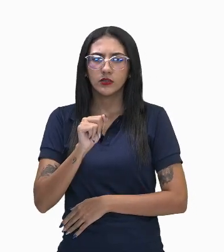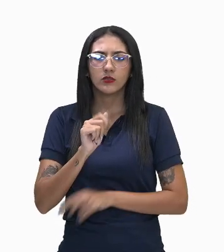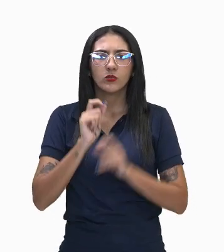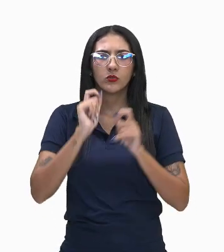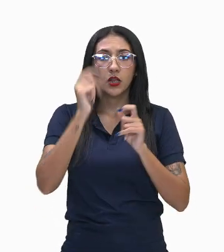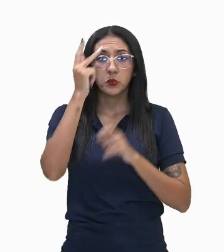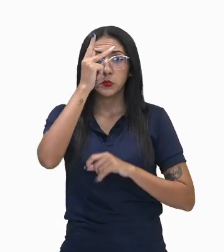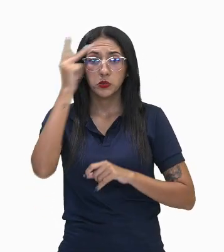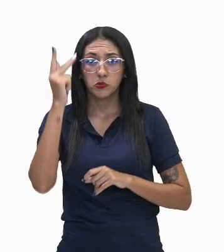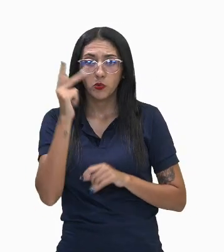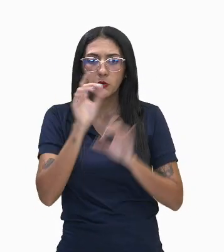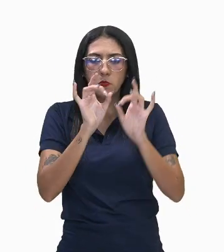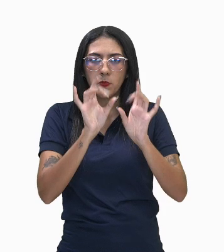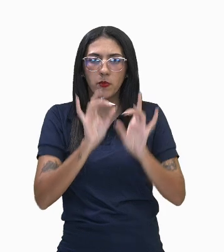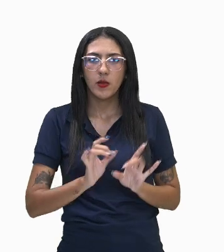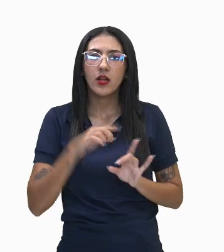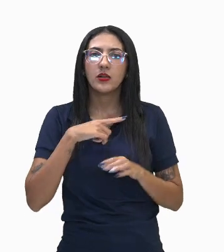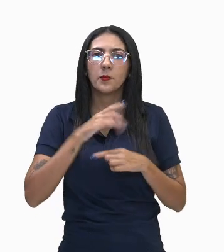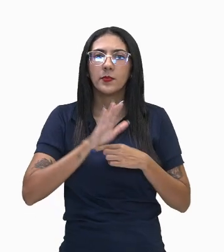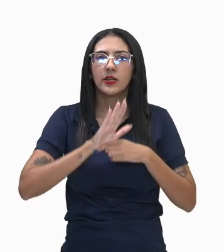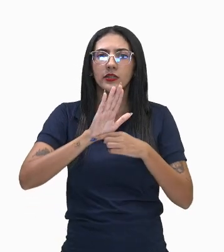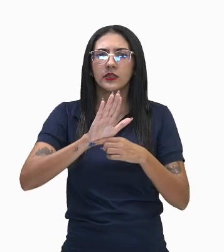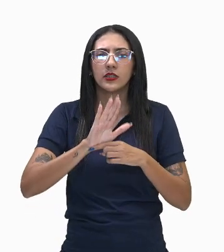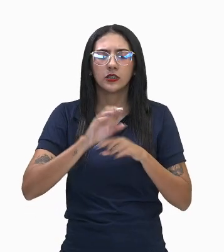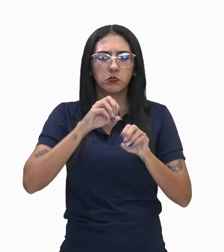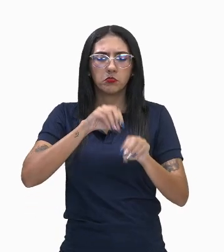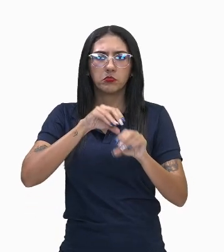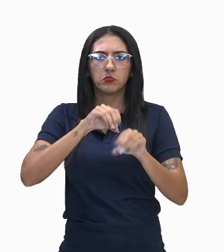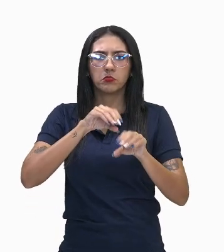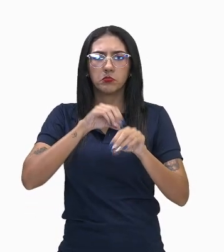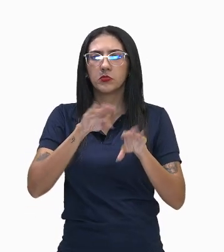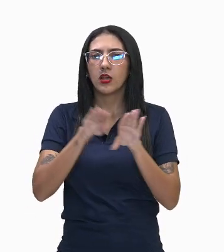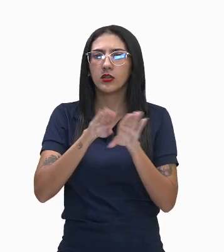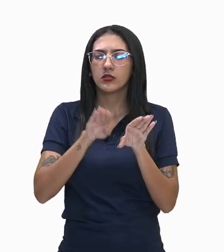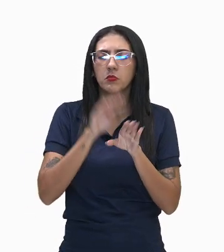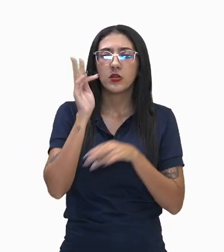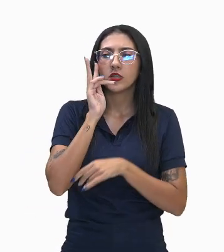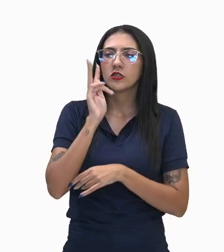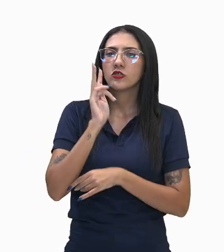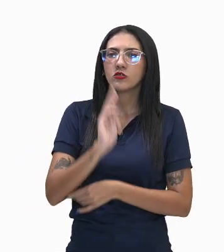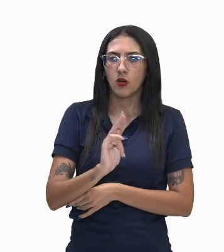que registra a atuação, os ensinamentos e as previsões dos principais